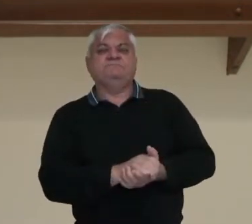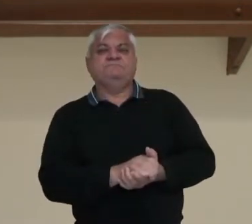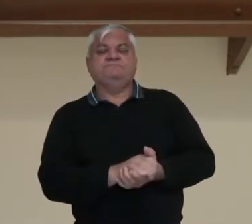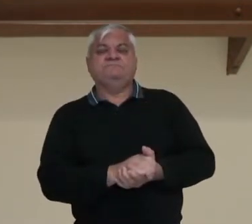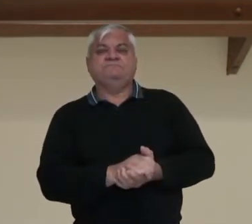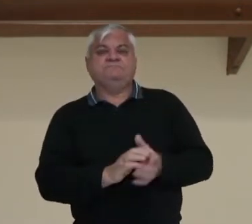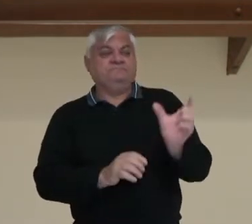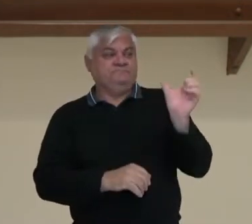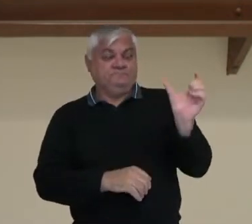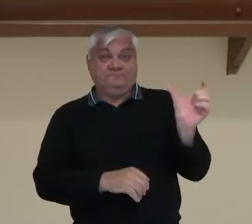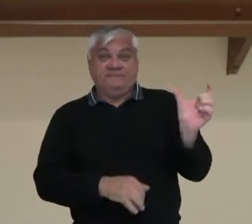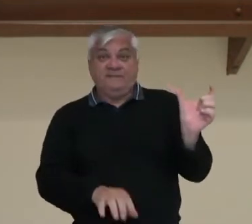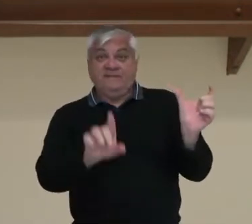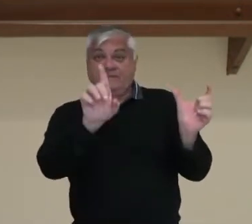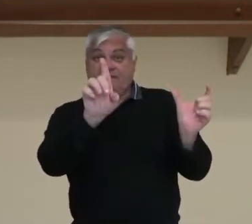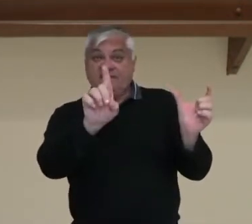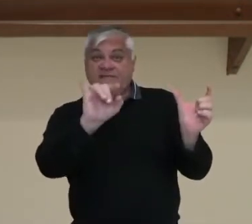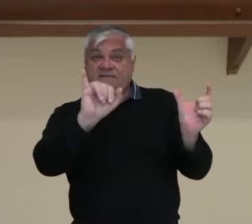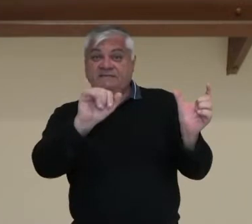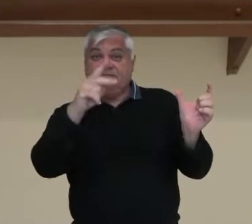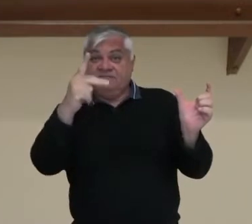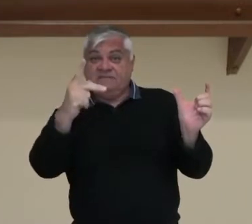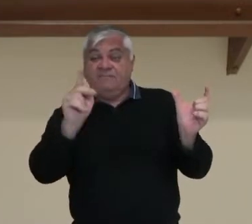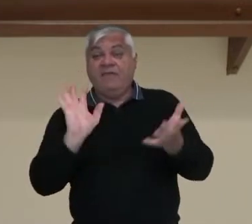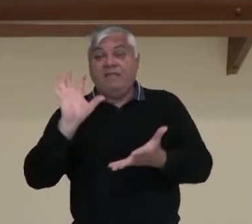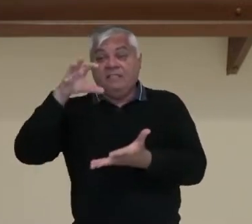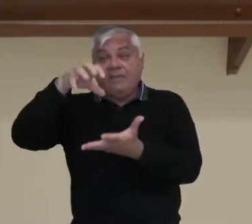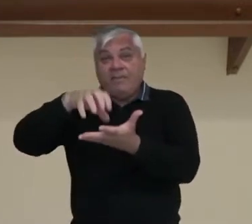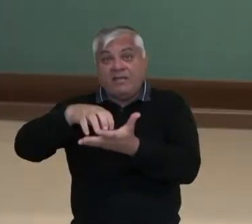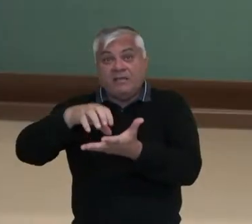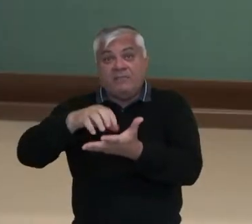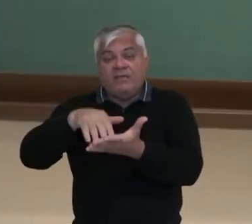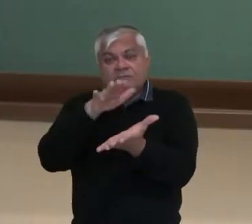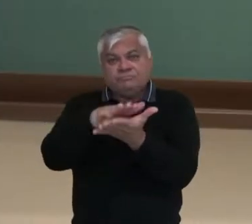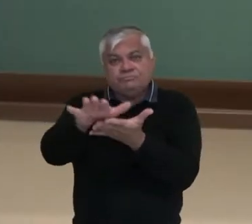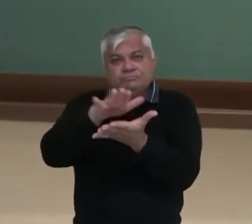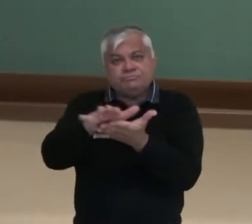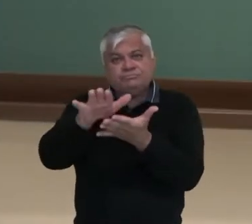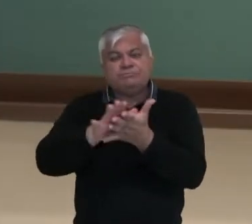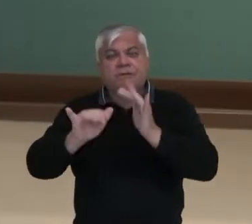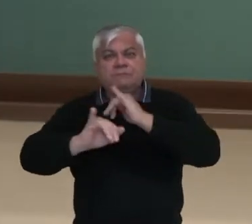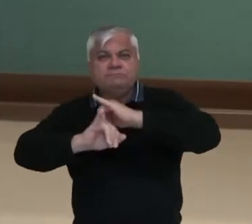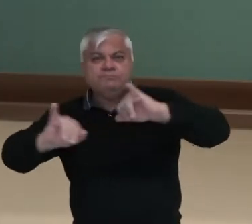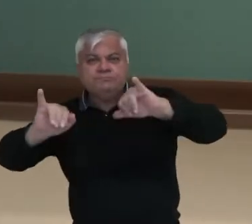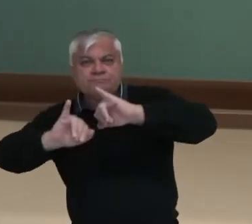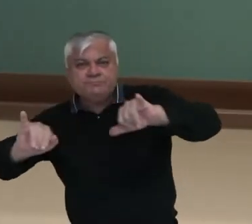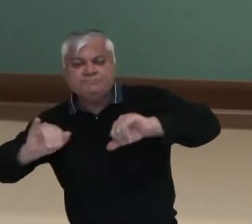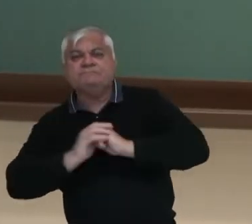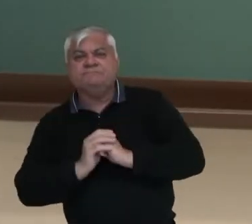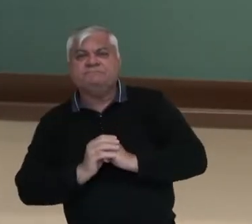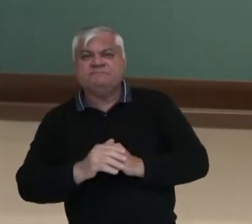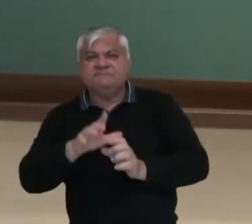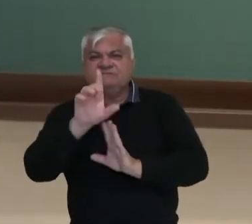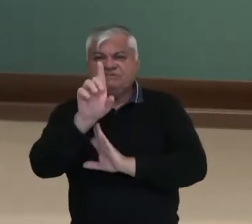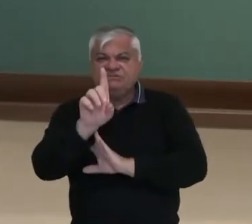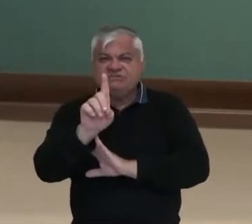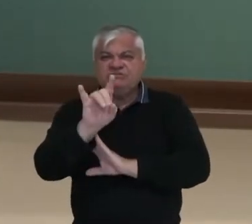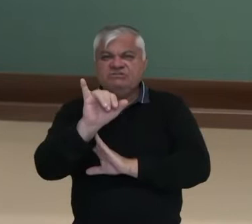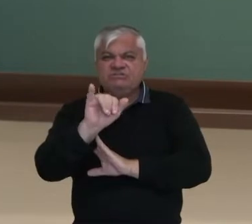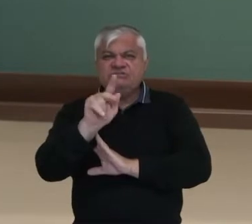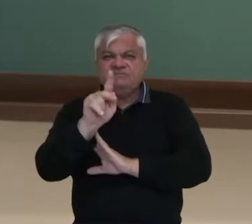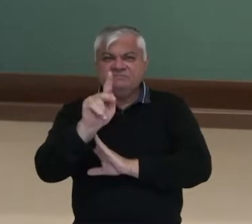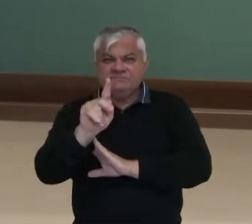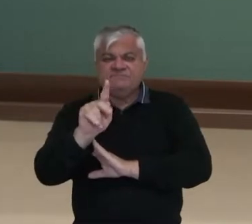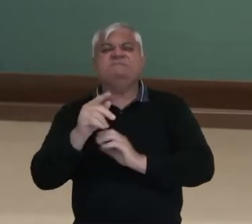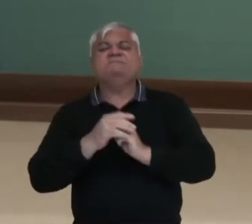sobre o DIP, o Departamento de Imprensa e Propaganda. Como nós vimos, a ideia da censura, de